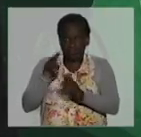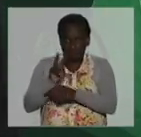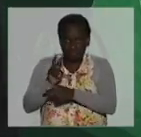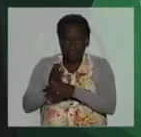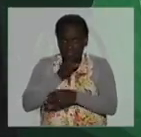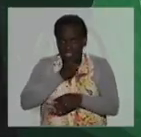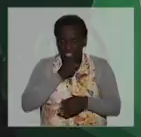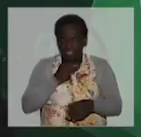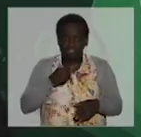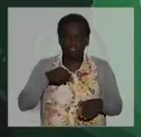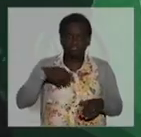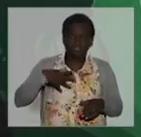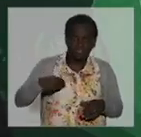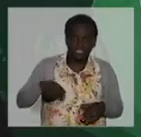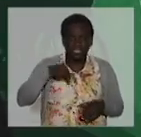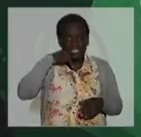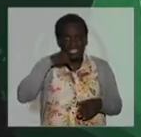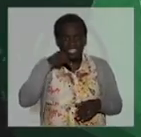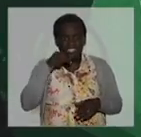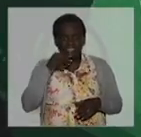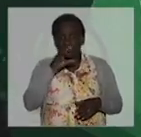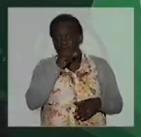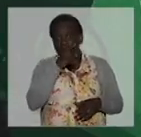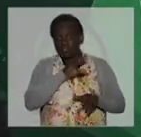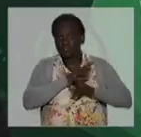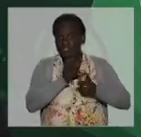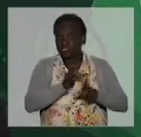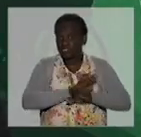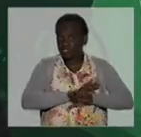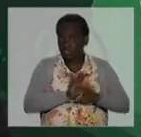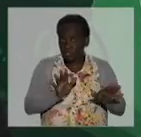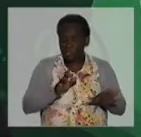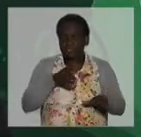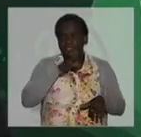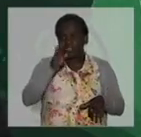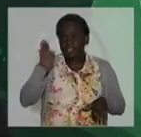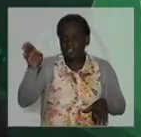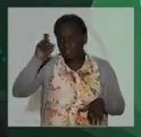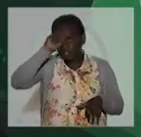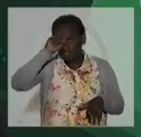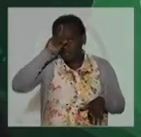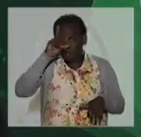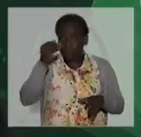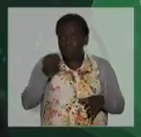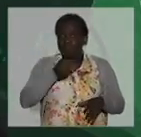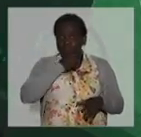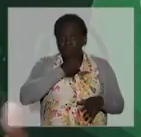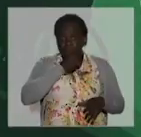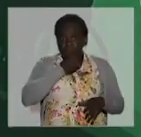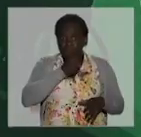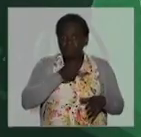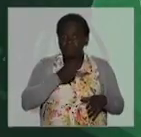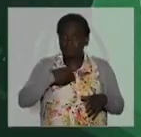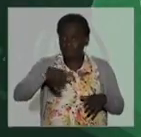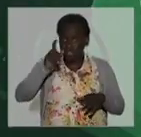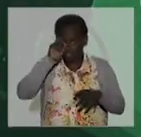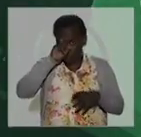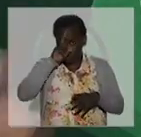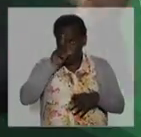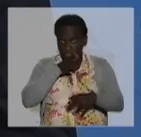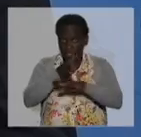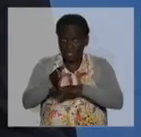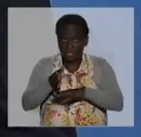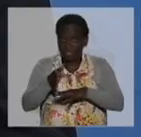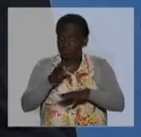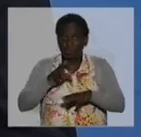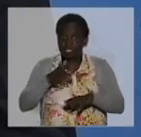filhos, netos, que só vão no final de semana. Então, se visitar os hospitais, muitos idosos vão aos hospitais não porque estão com problema de saúde,